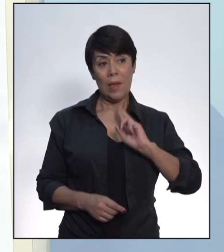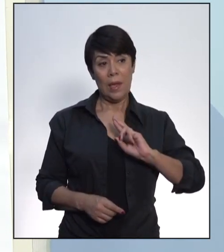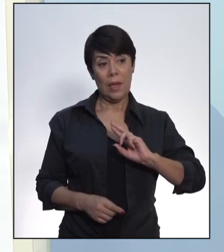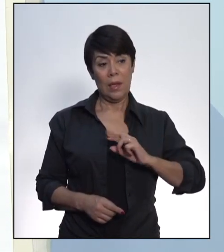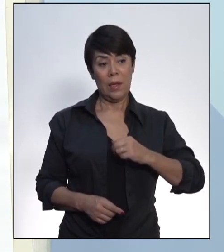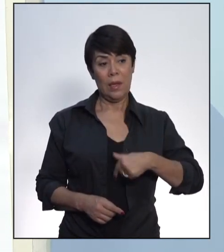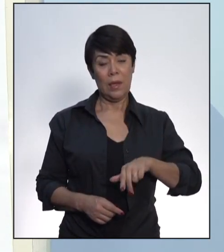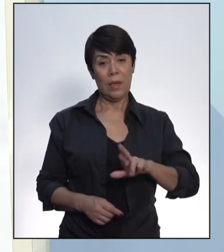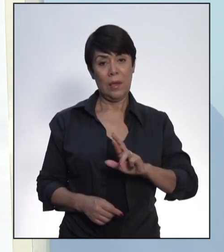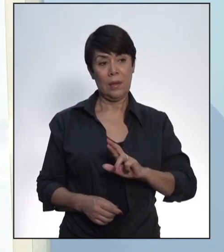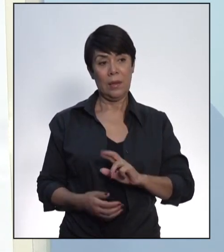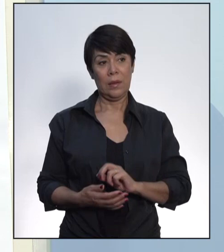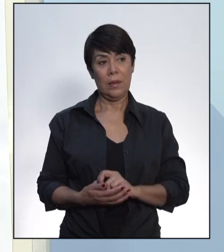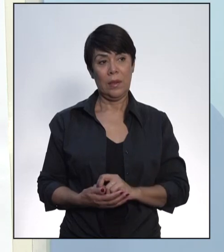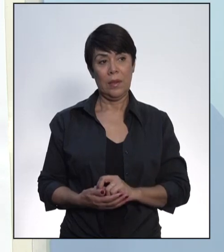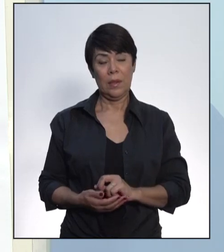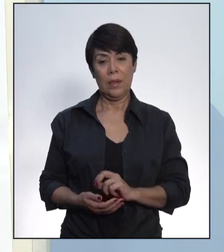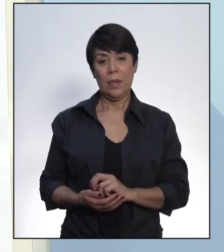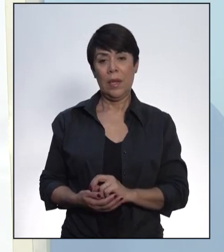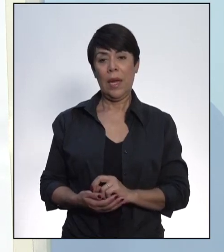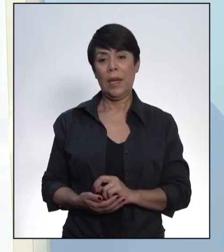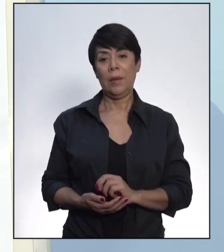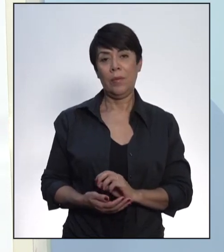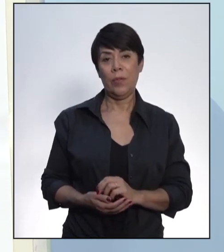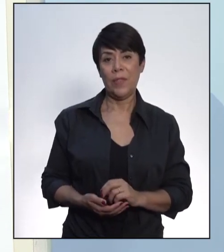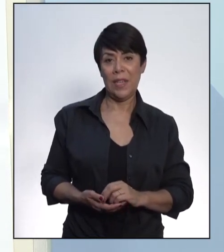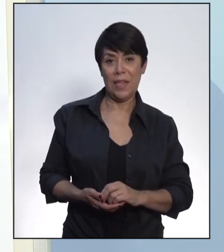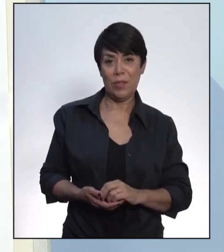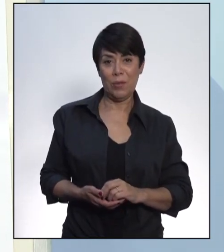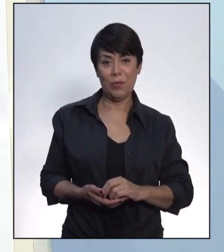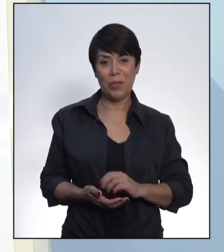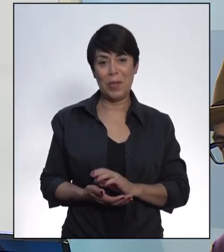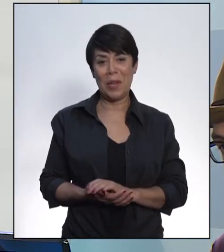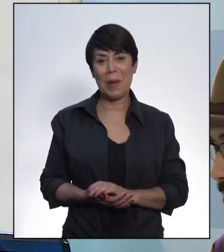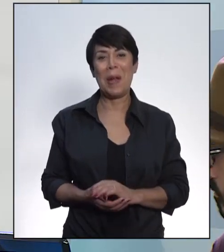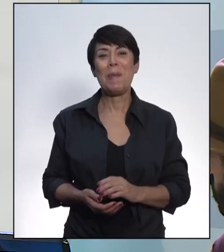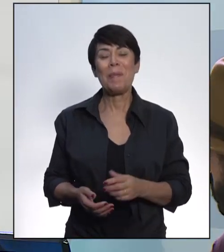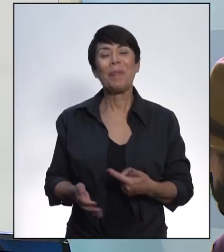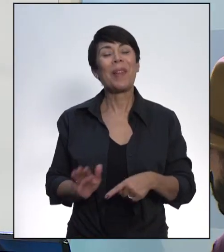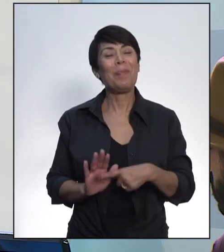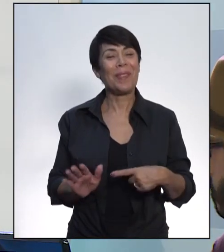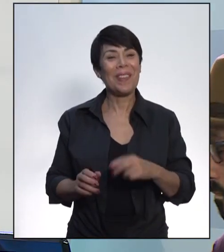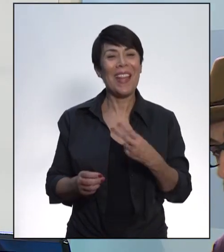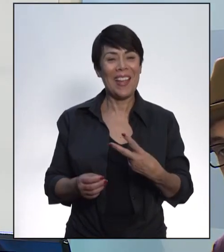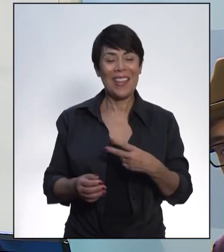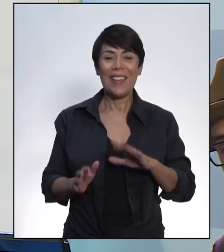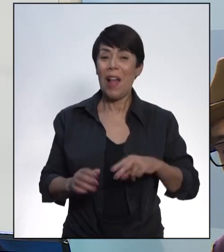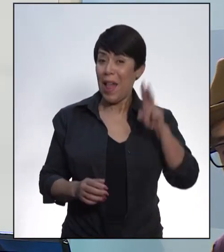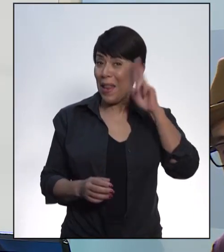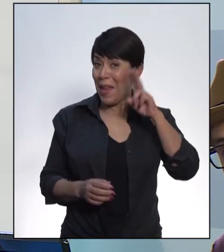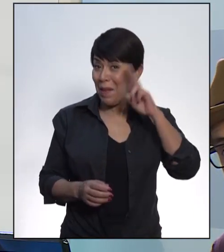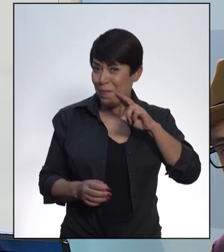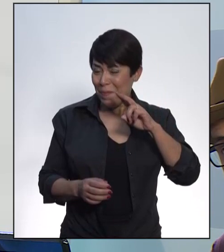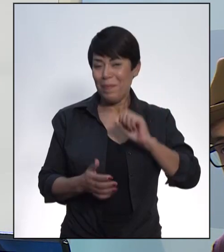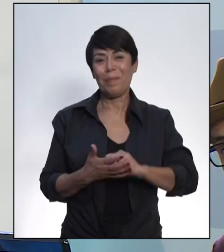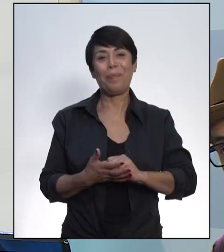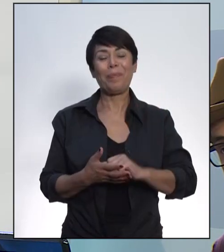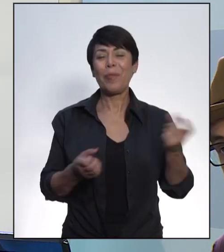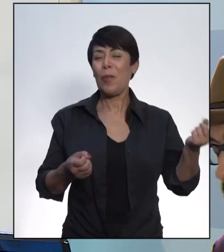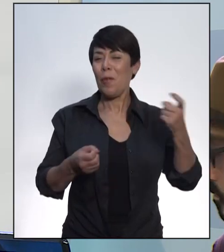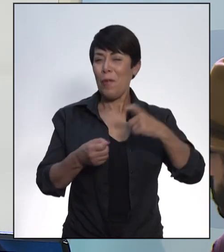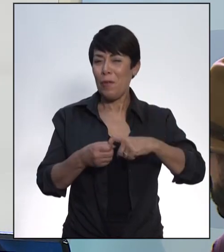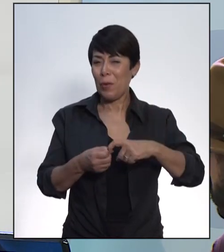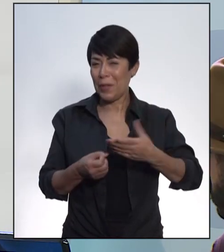como 2. Substituo aqui, ó, 2. Lembrando algumas ideias, voltando em